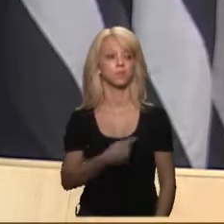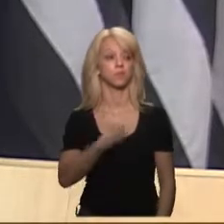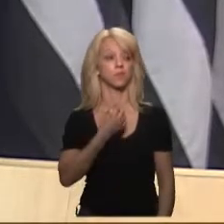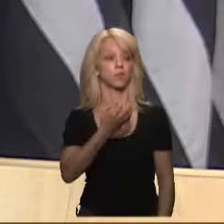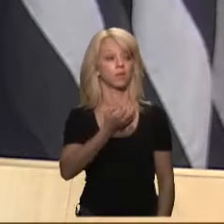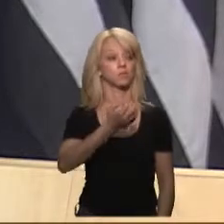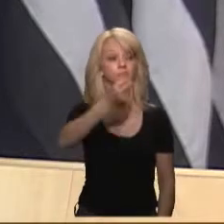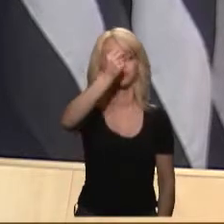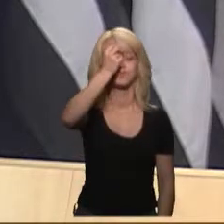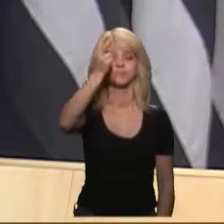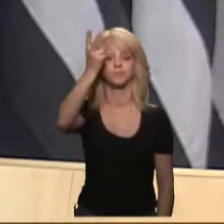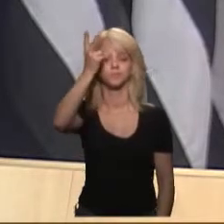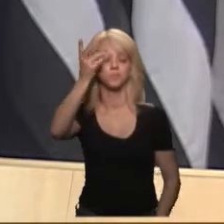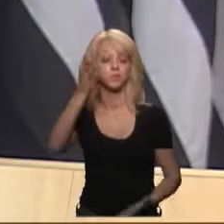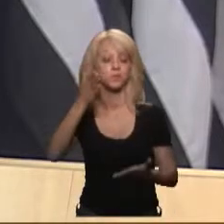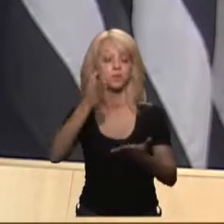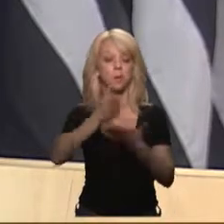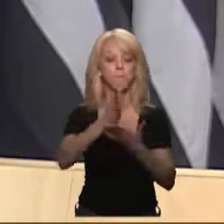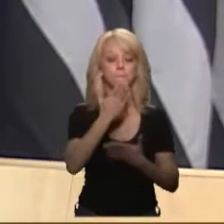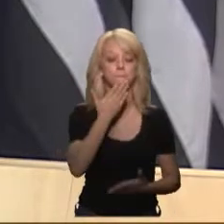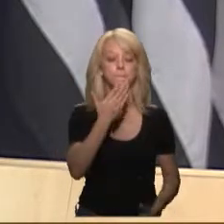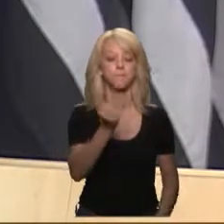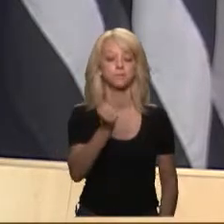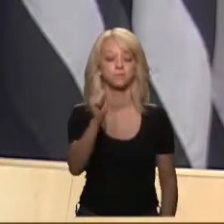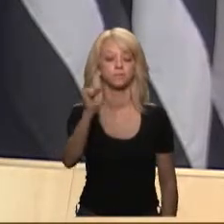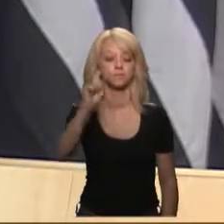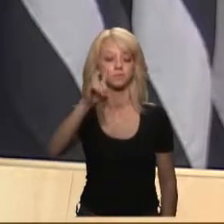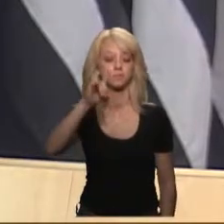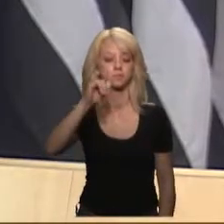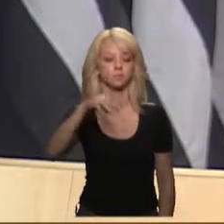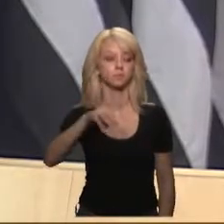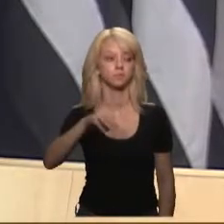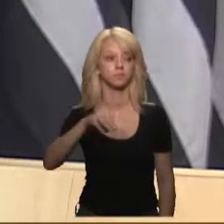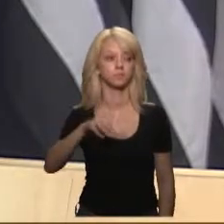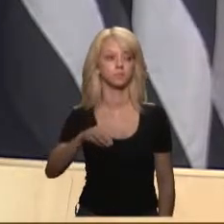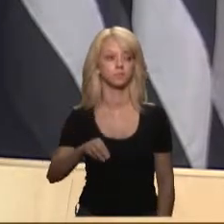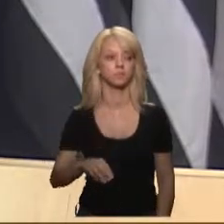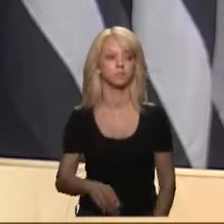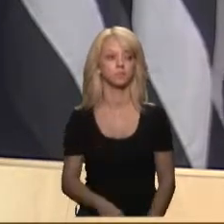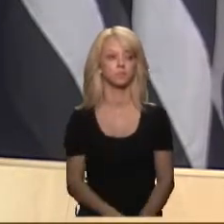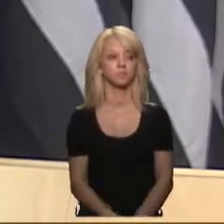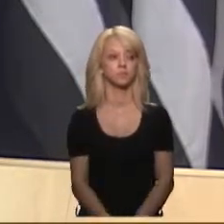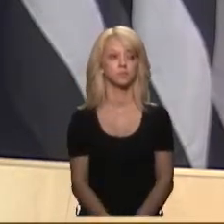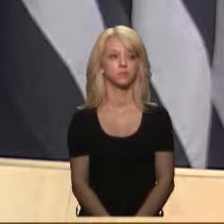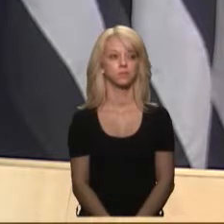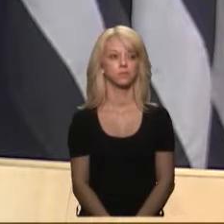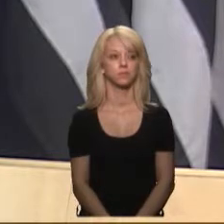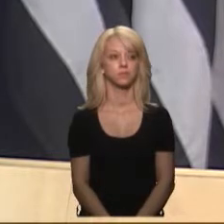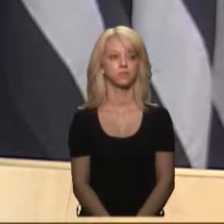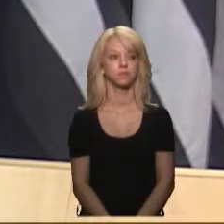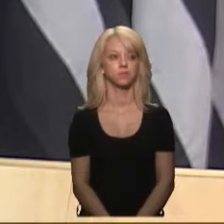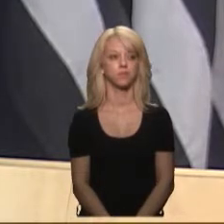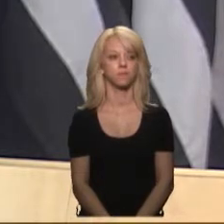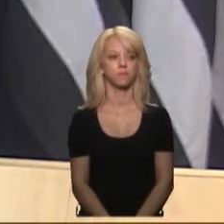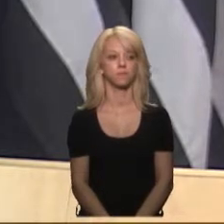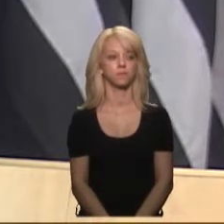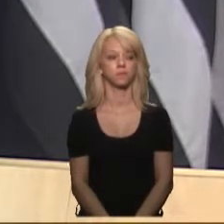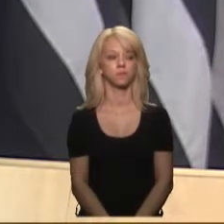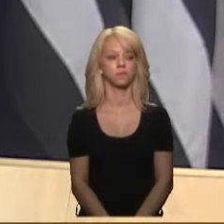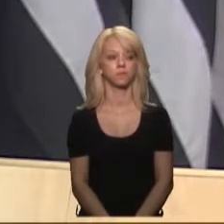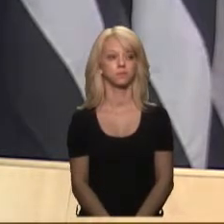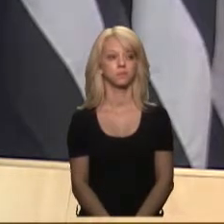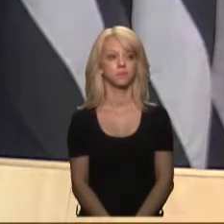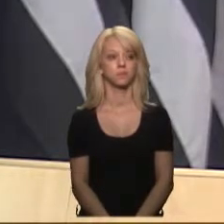do Espírito Santo entrou com o Madim, que eu quero que o prefeito ele entre, porque daí nós vamos até o Supremo Tribunal Federal dizendo, esta lei sim, tem